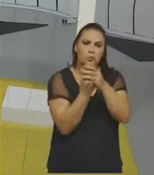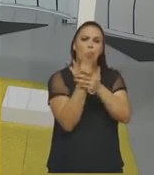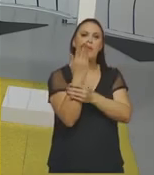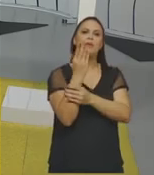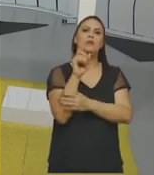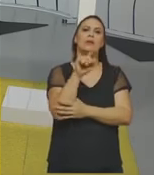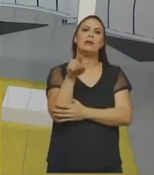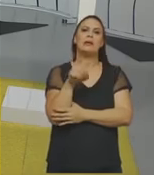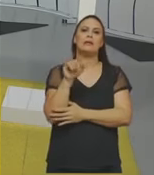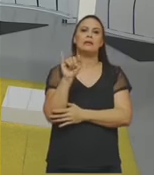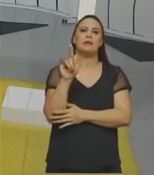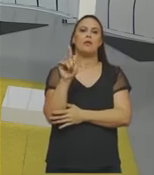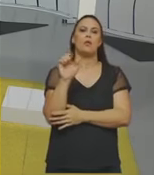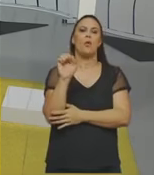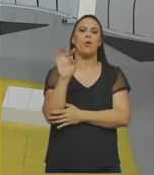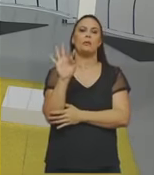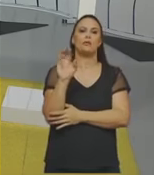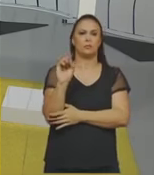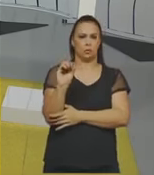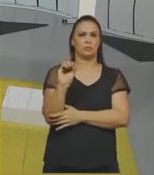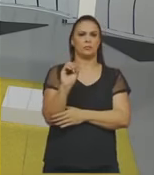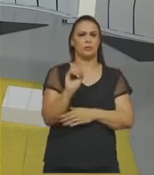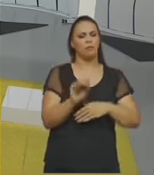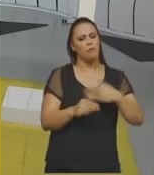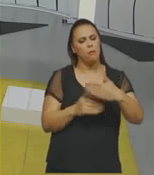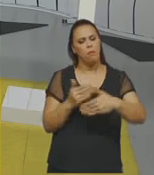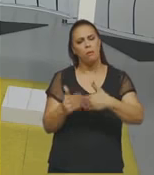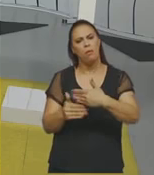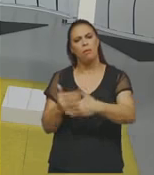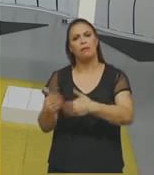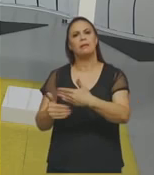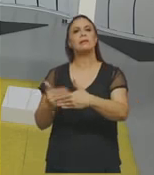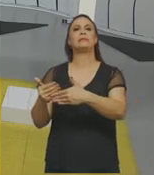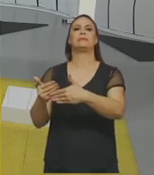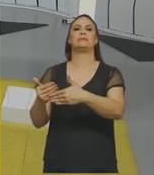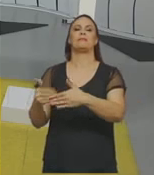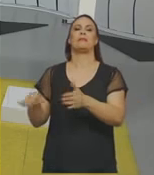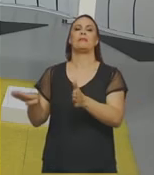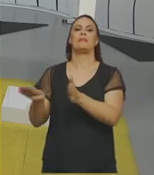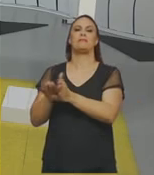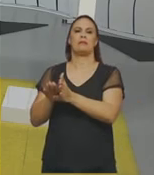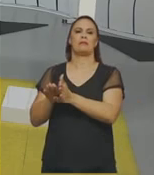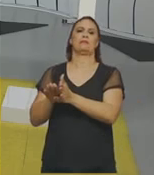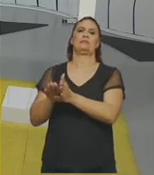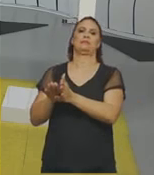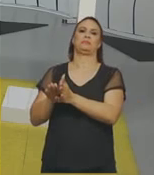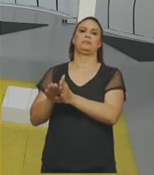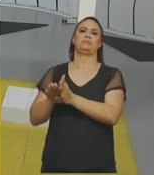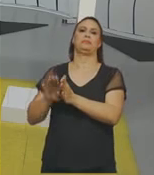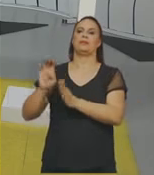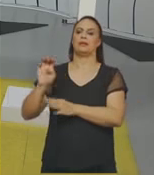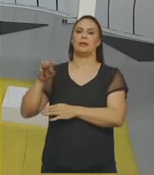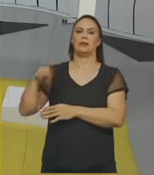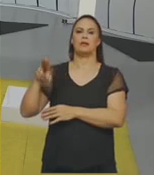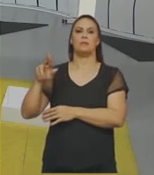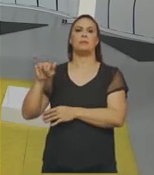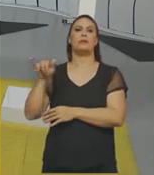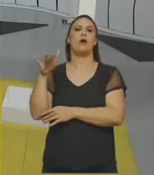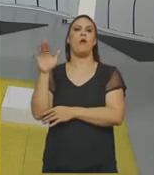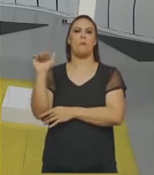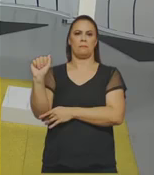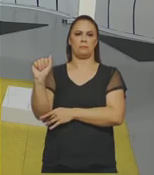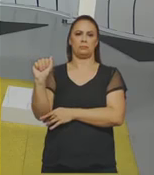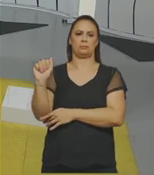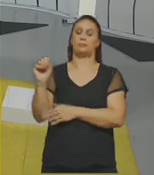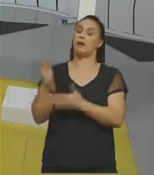eles acreditam, né, e eles concordam, que a embriologia deve estudar também a